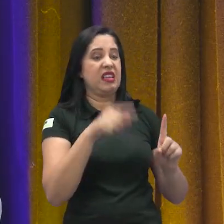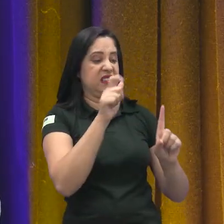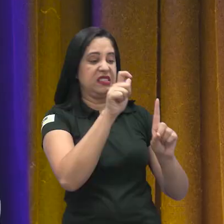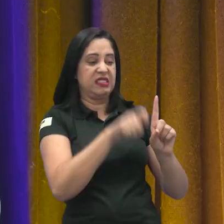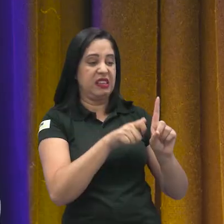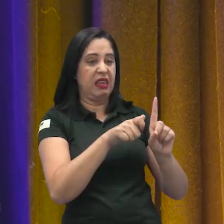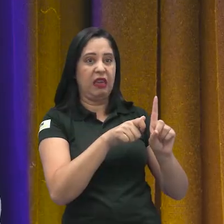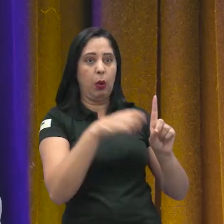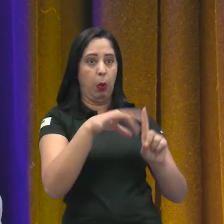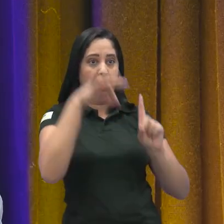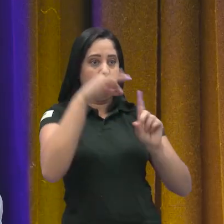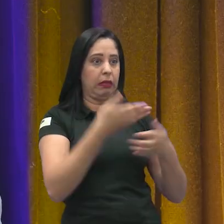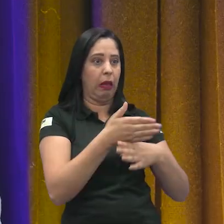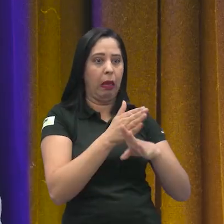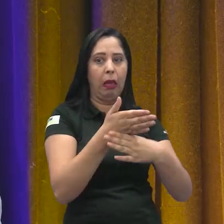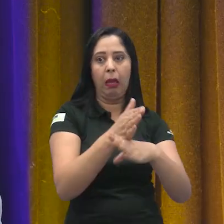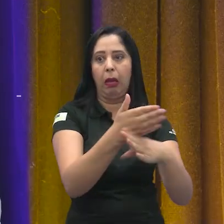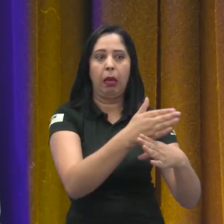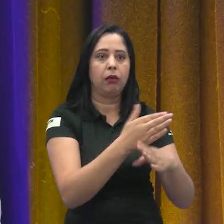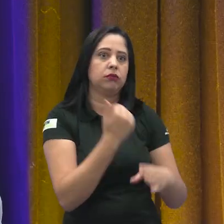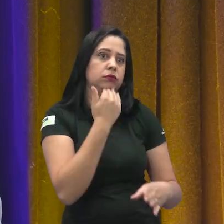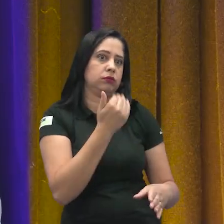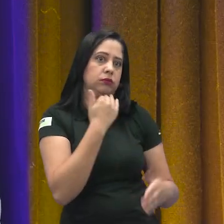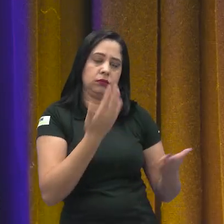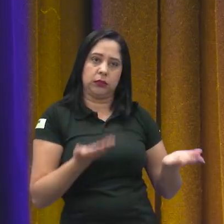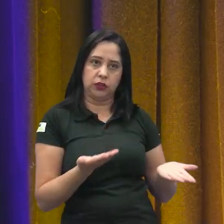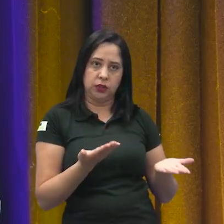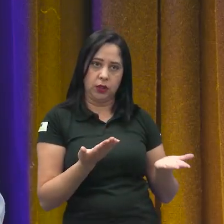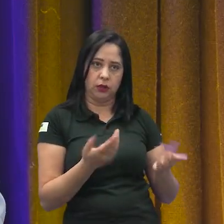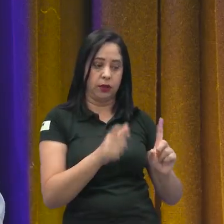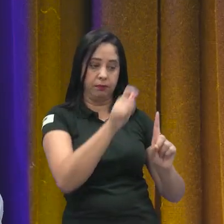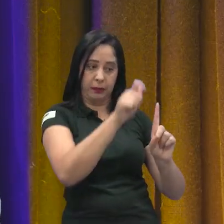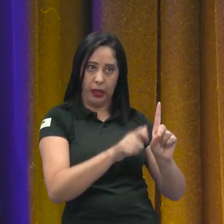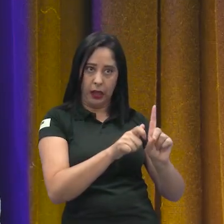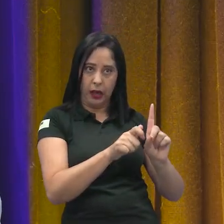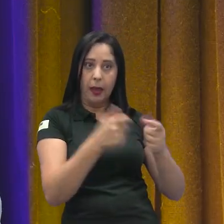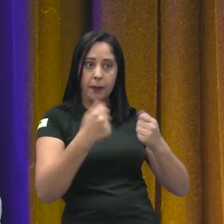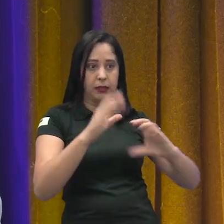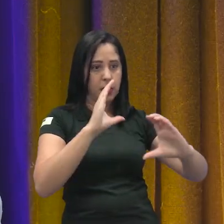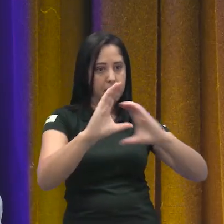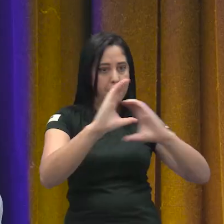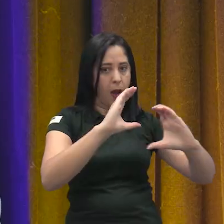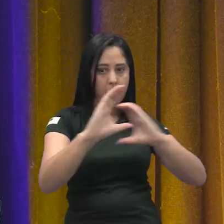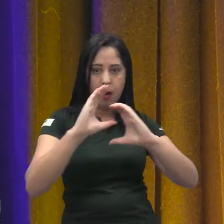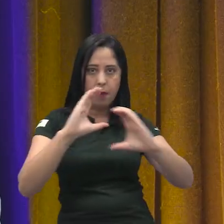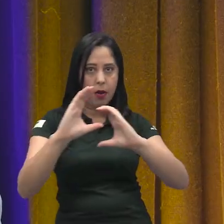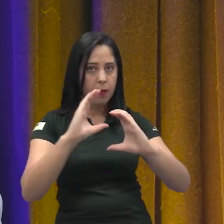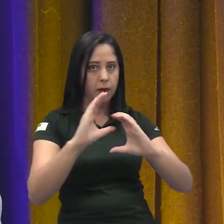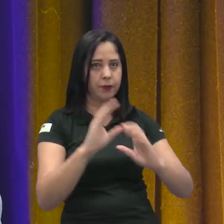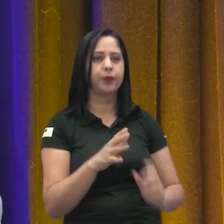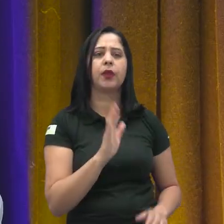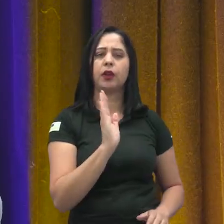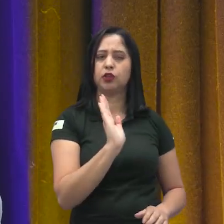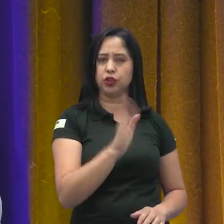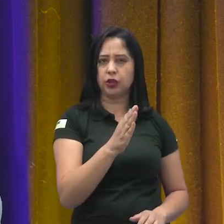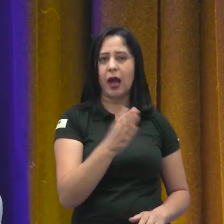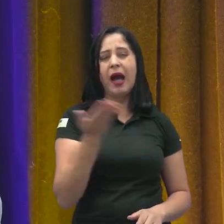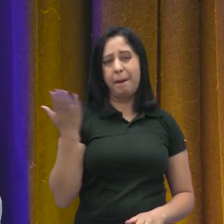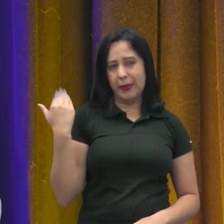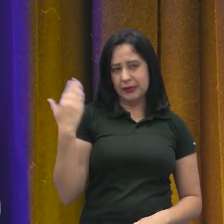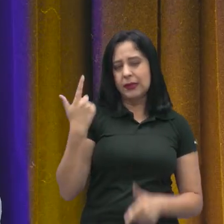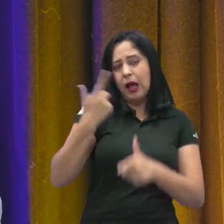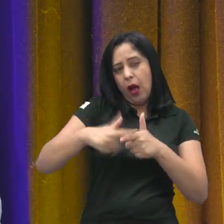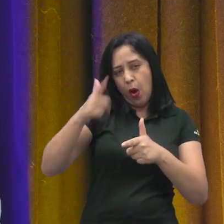sabe para onde vai para qualquer lugar. Exatamente. E isso serve também na comunicação com a equipe, porque nós já tivemos alguns problemas